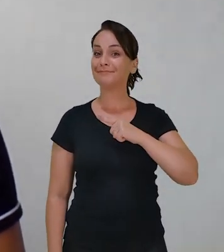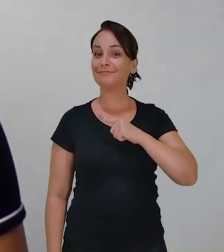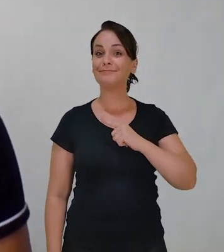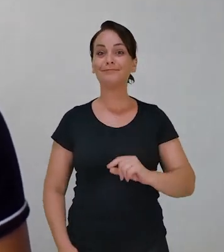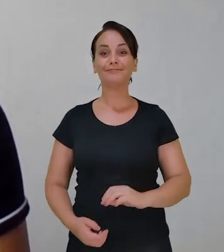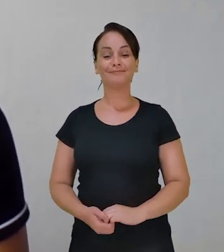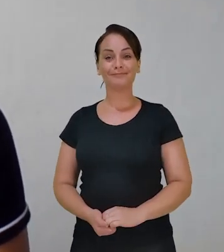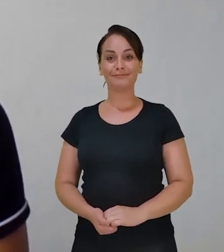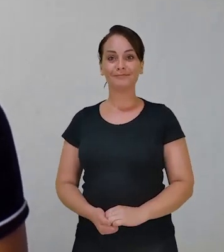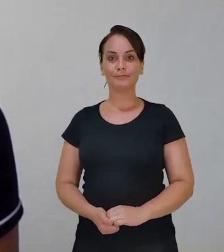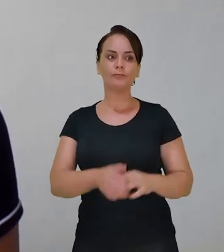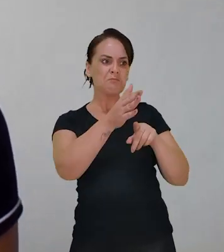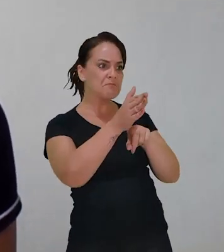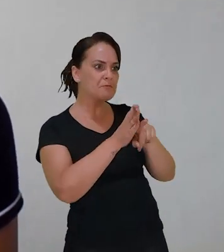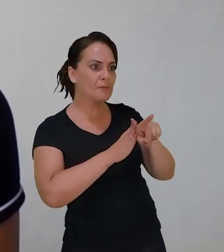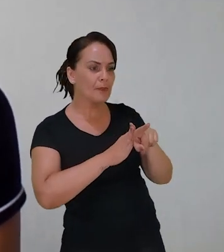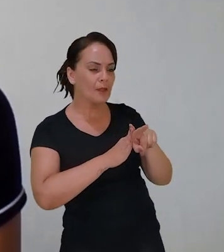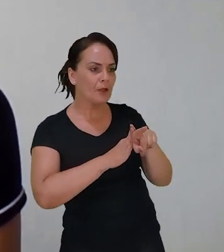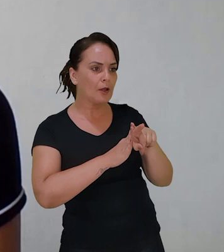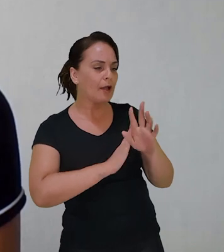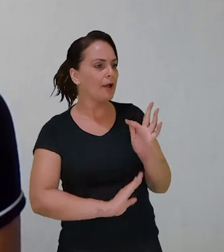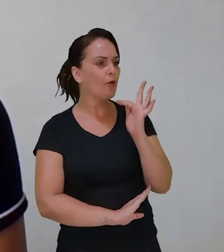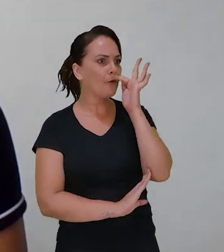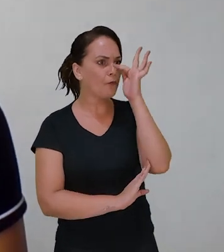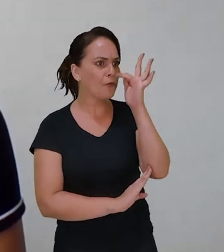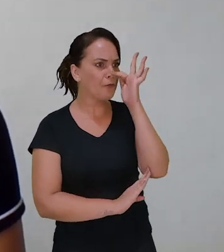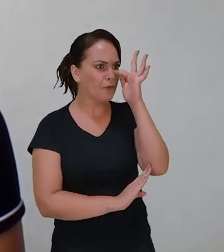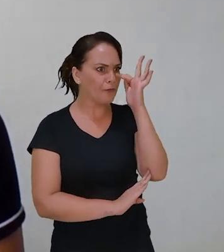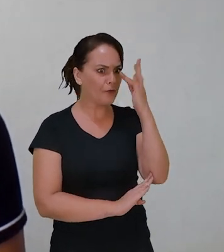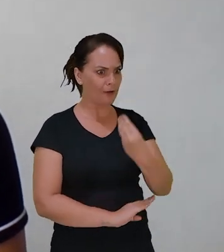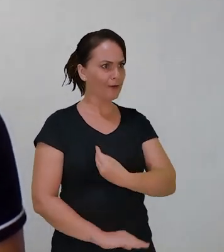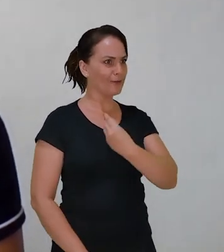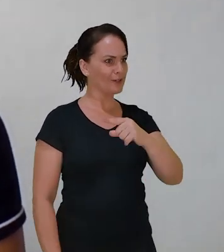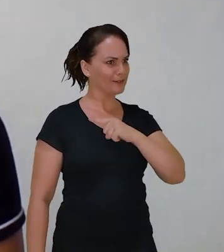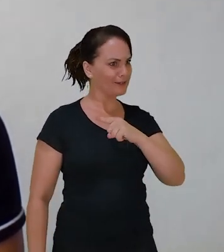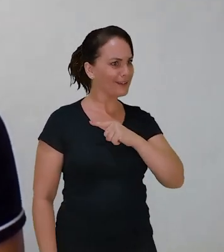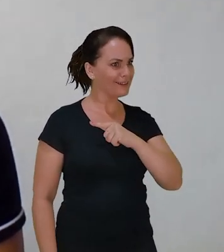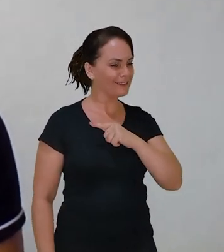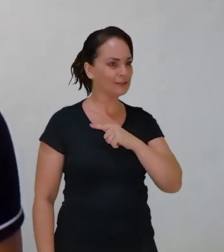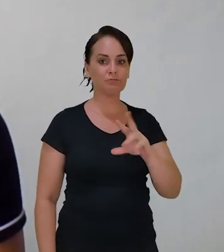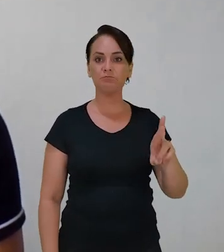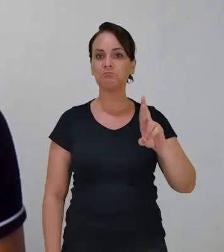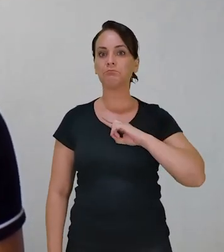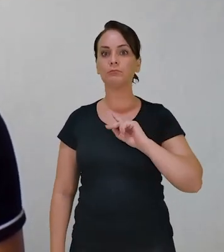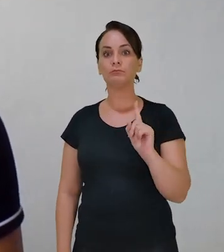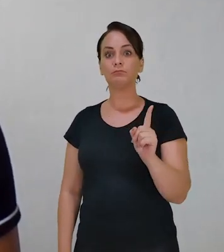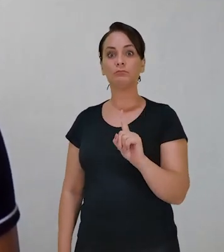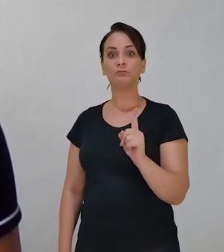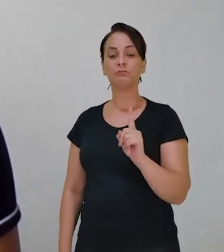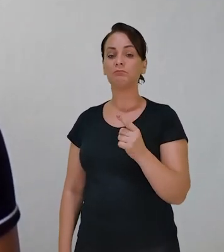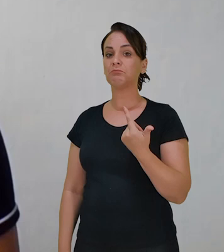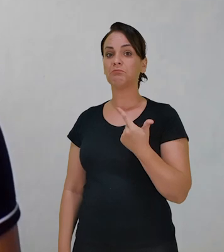vida. Eu perguntei: uma flor tem vida? Não, não